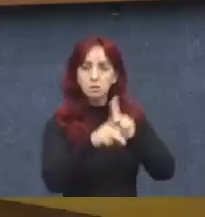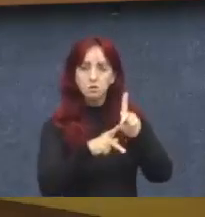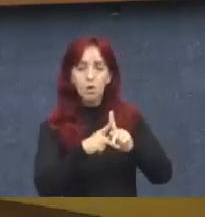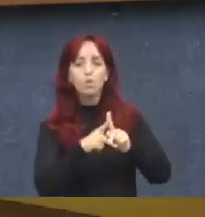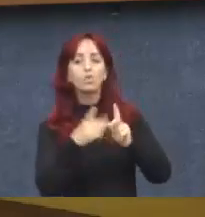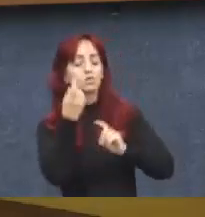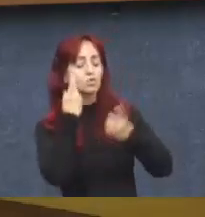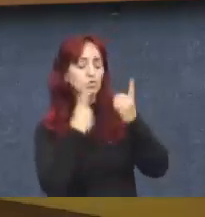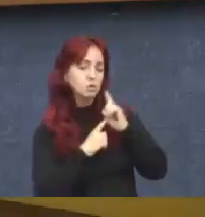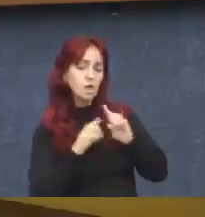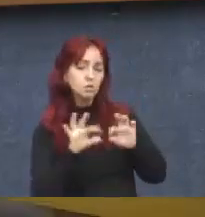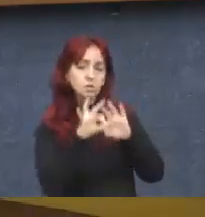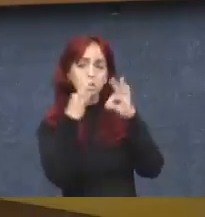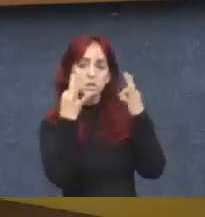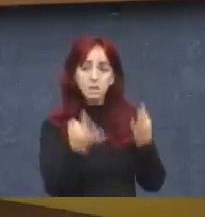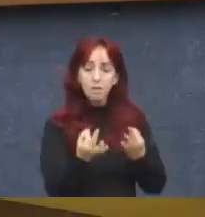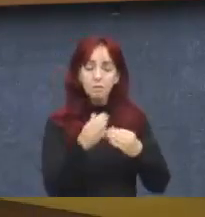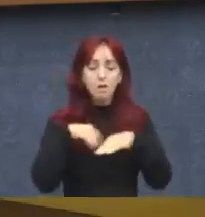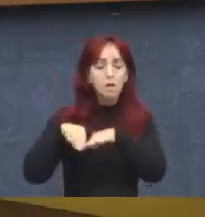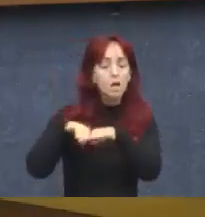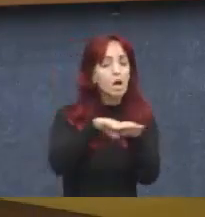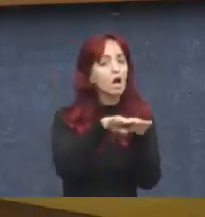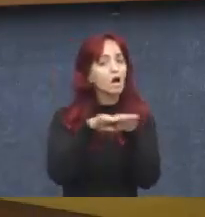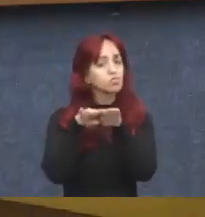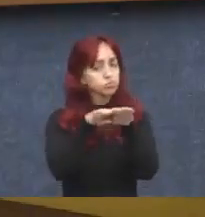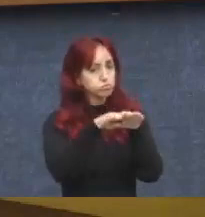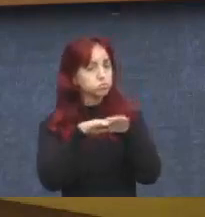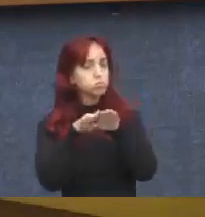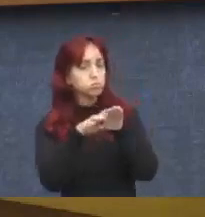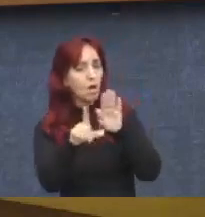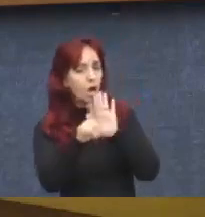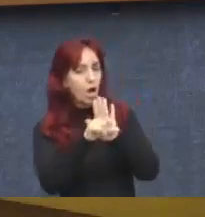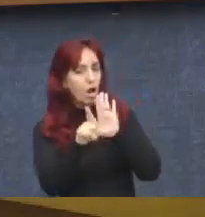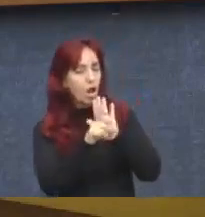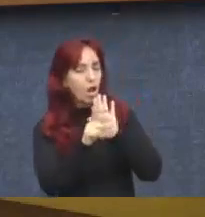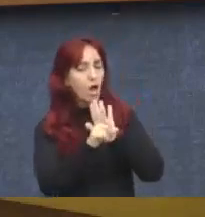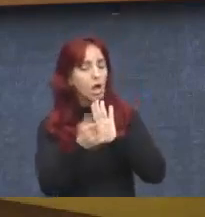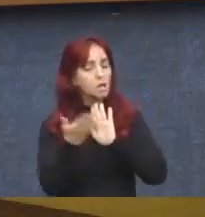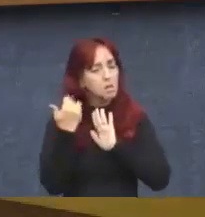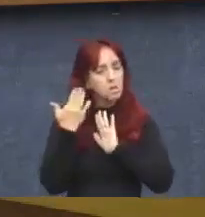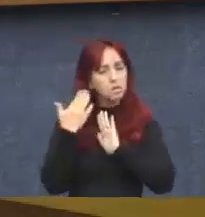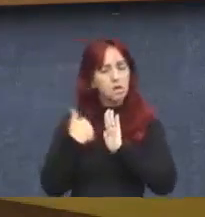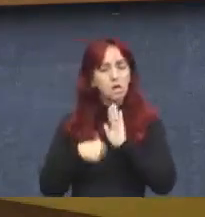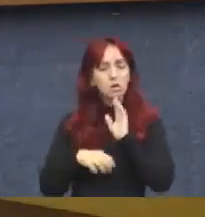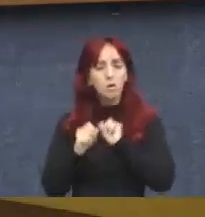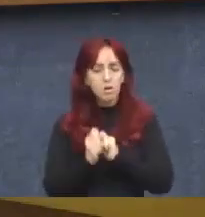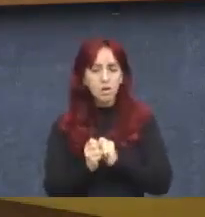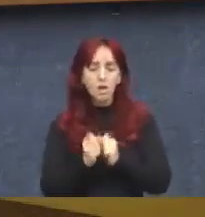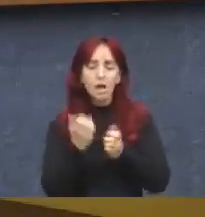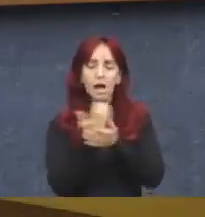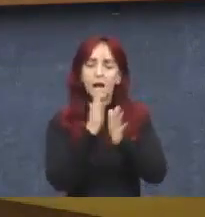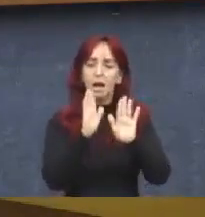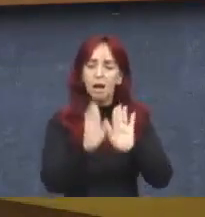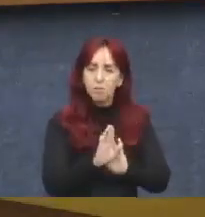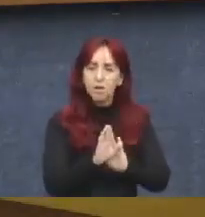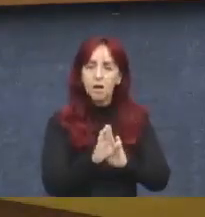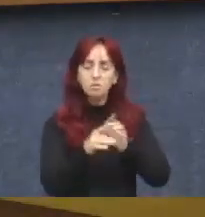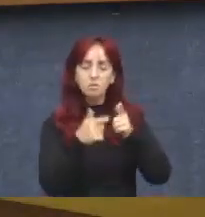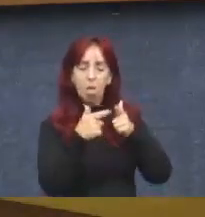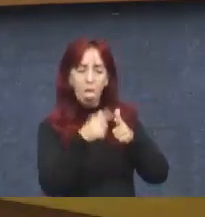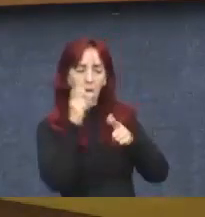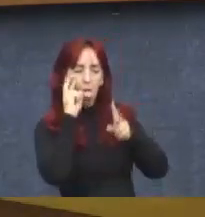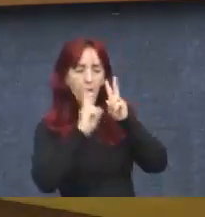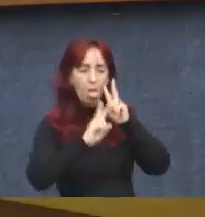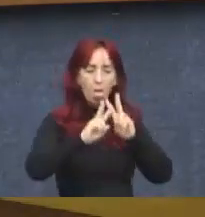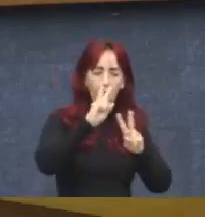gesto simples é ajustar a redação dessas leis antigas, acabando com estigmas e